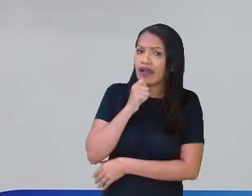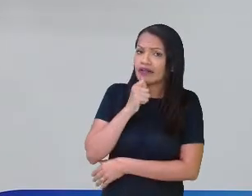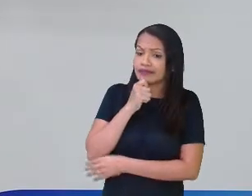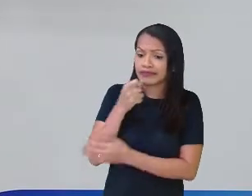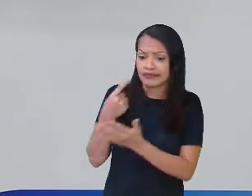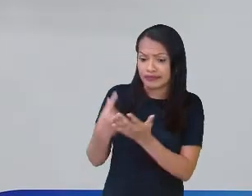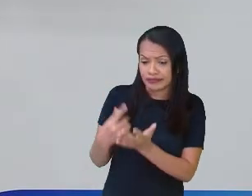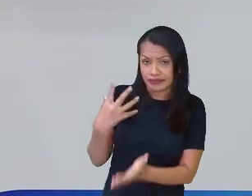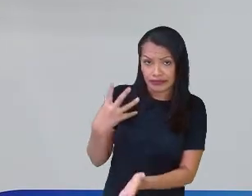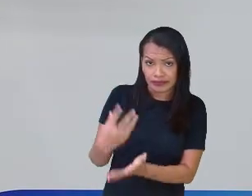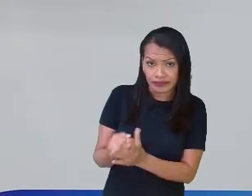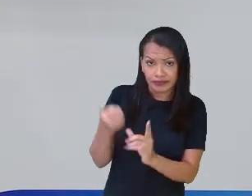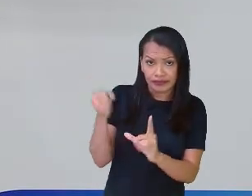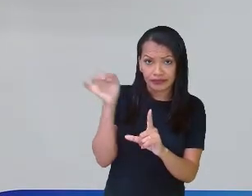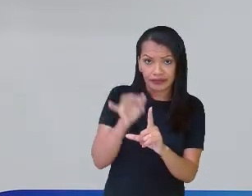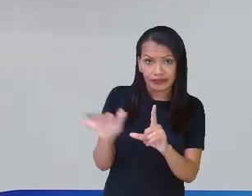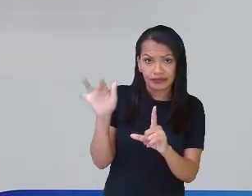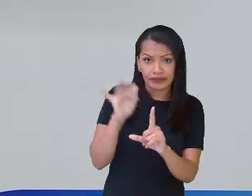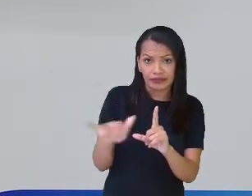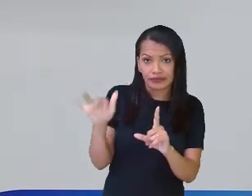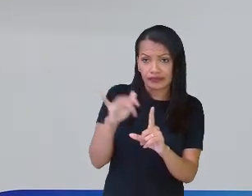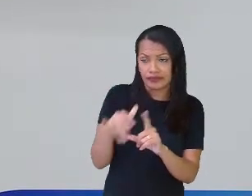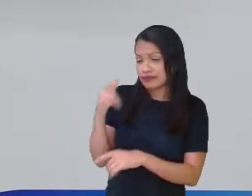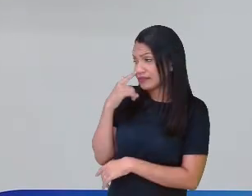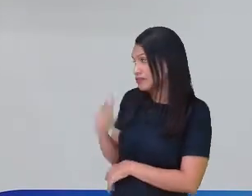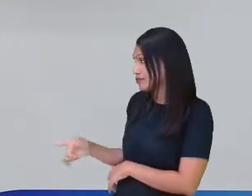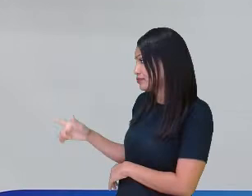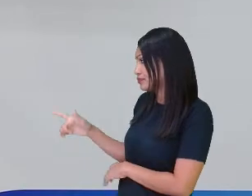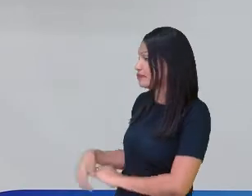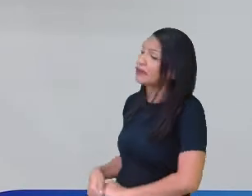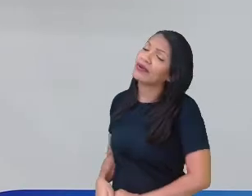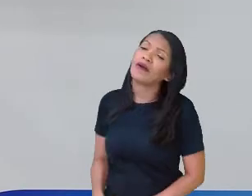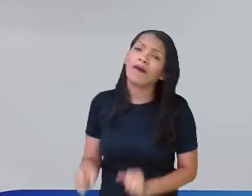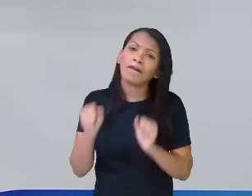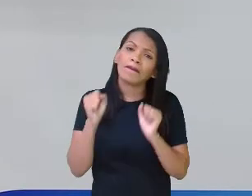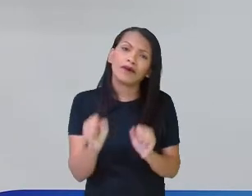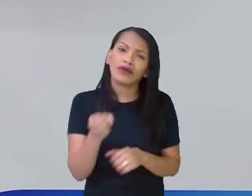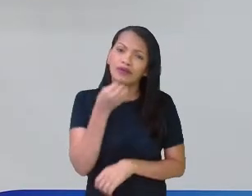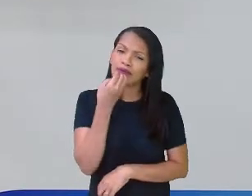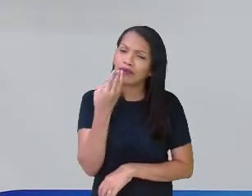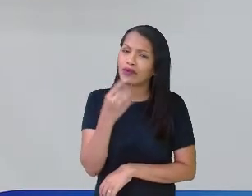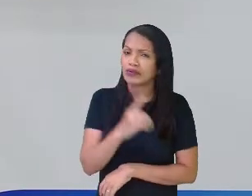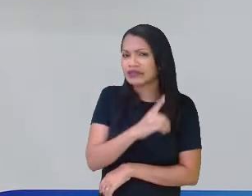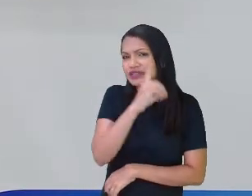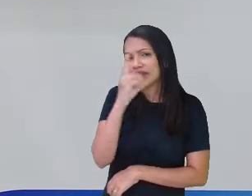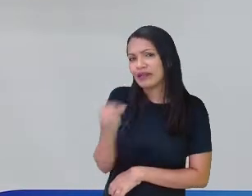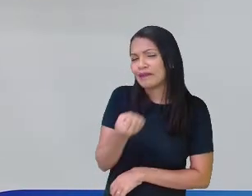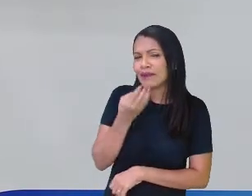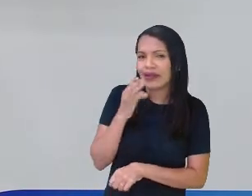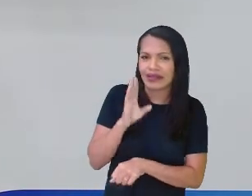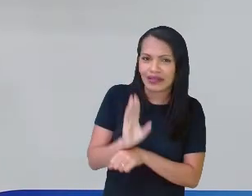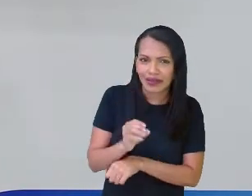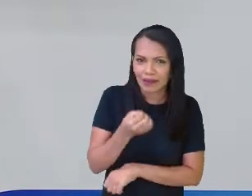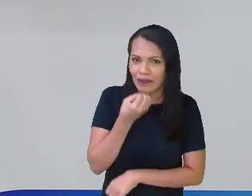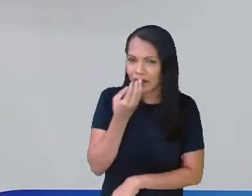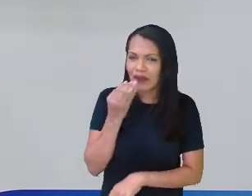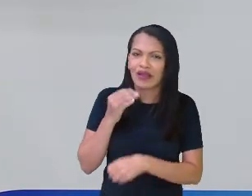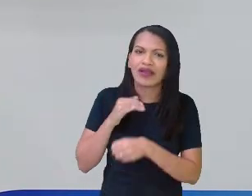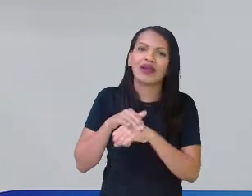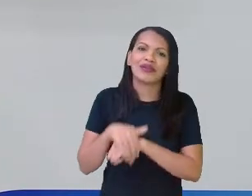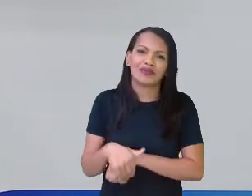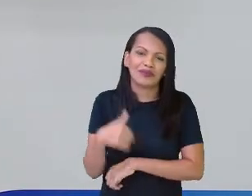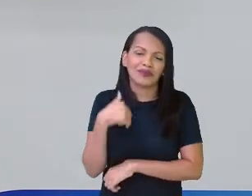Code que vai aparecer na sua telinha e já manda a tua mensagem. Pode mandar bom dia, boa tarde, boa noite, que eu vou